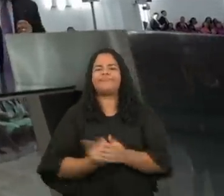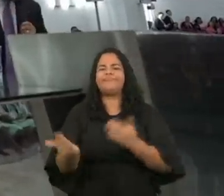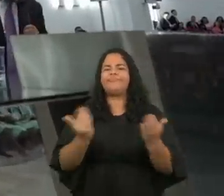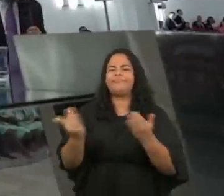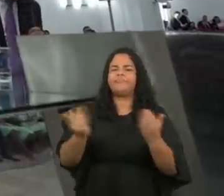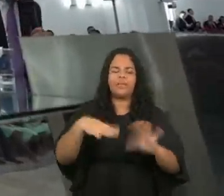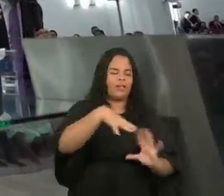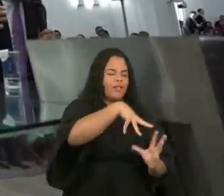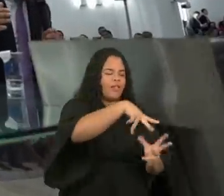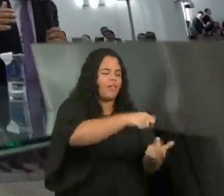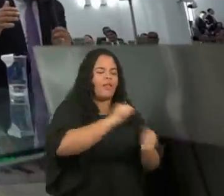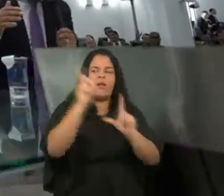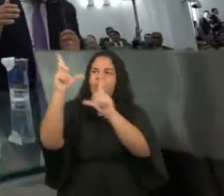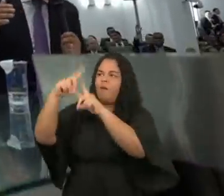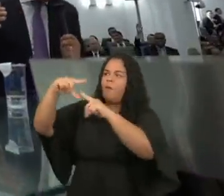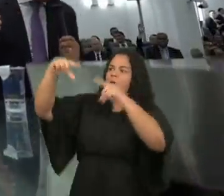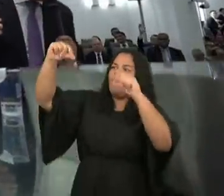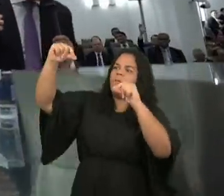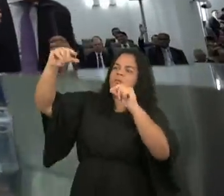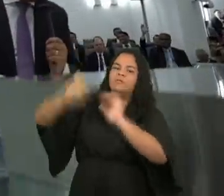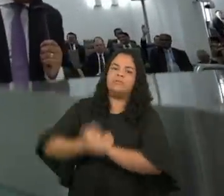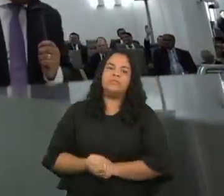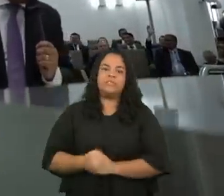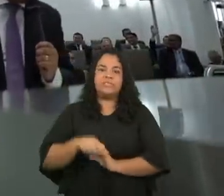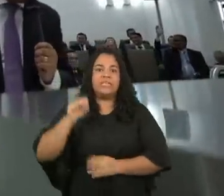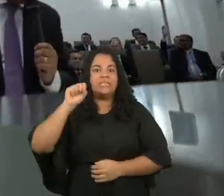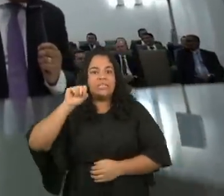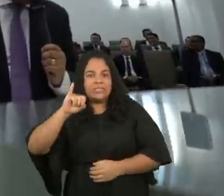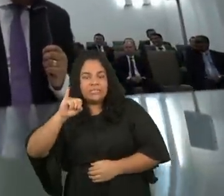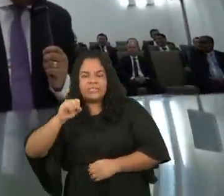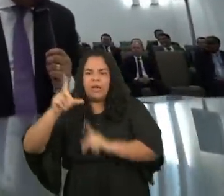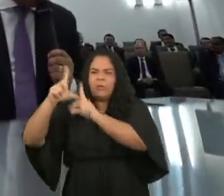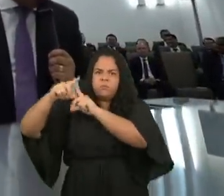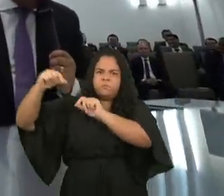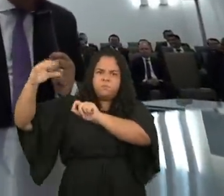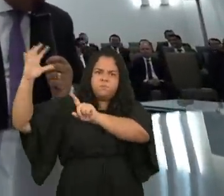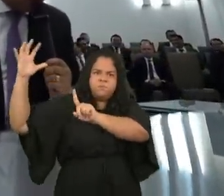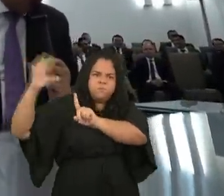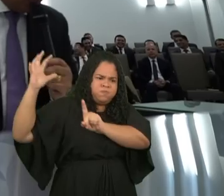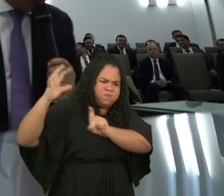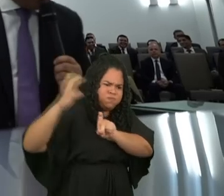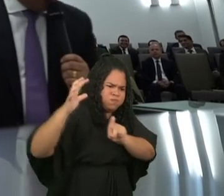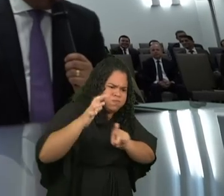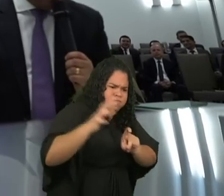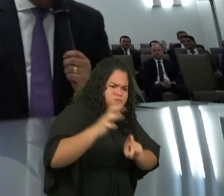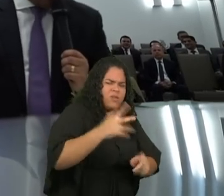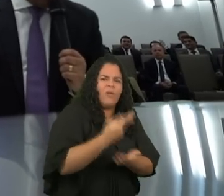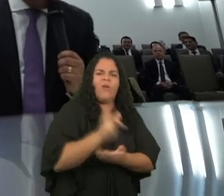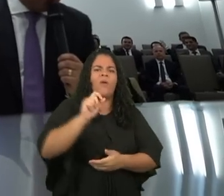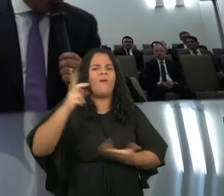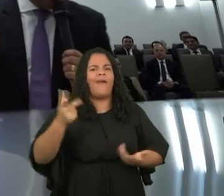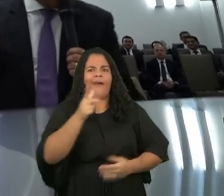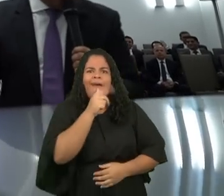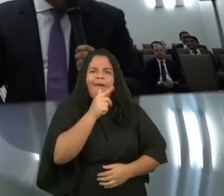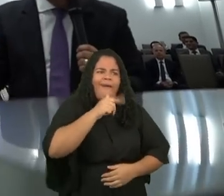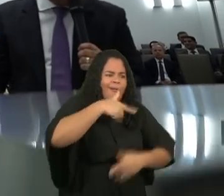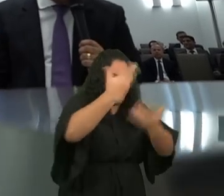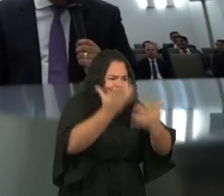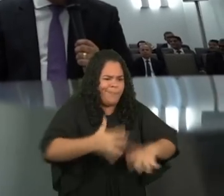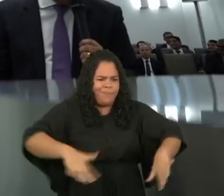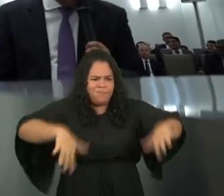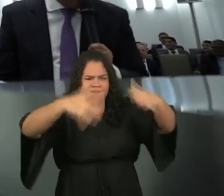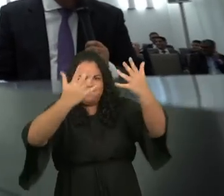e oceanos, sobre a atmosfera e o tempo de rotação seriam bem severos. Se fosse menor, as mudanças